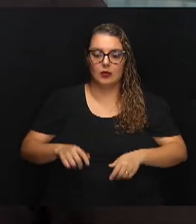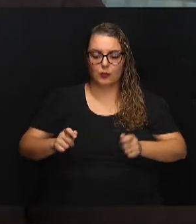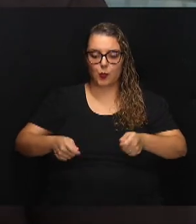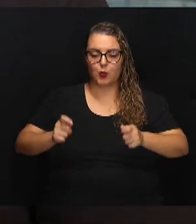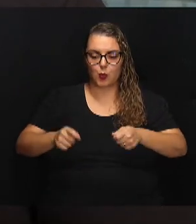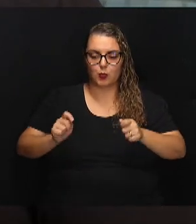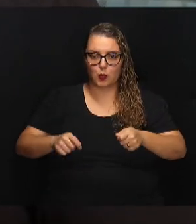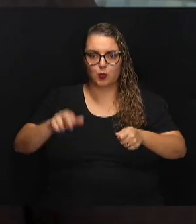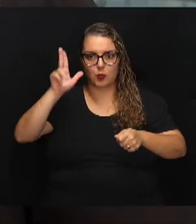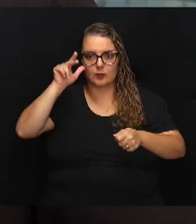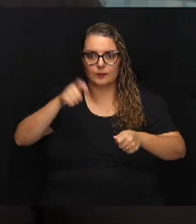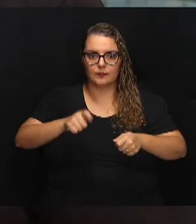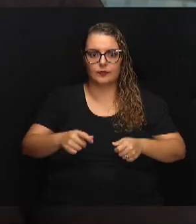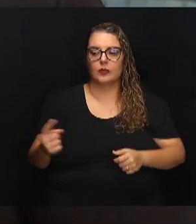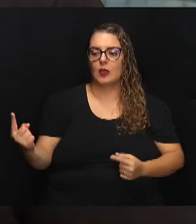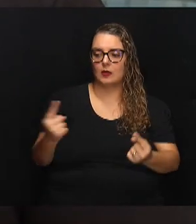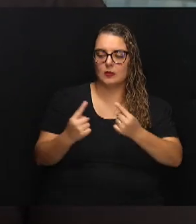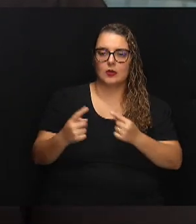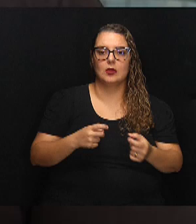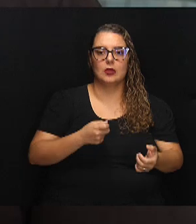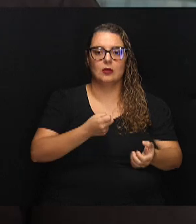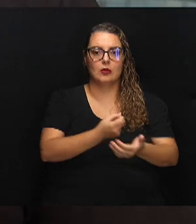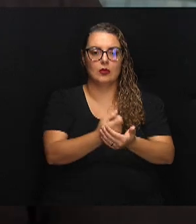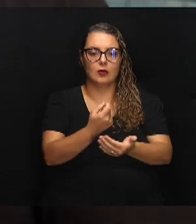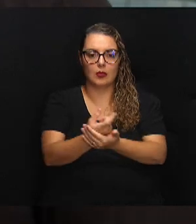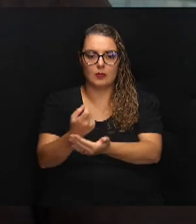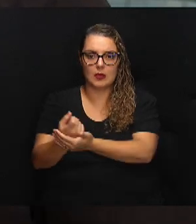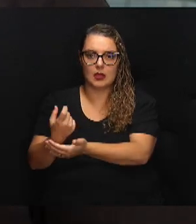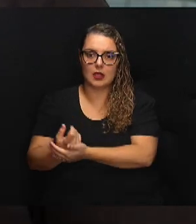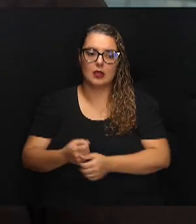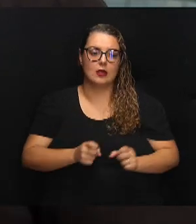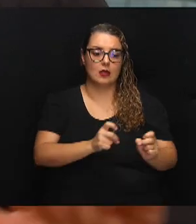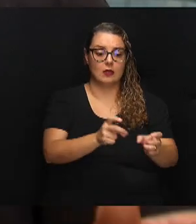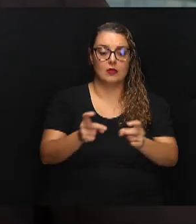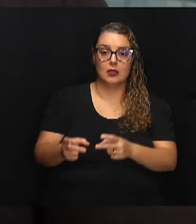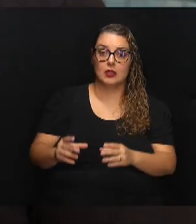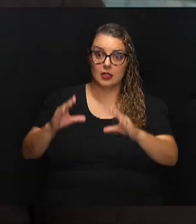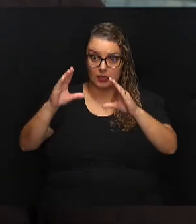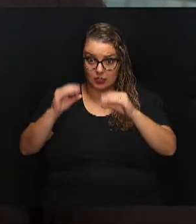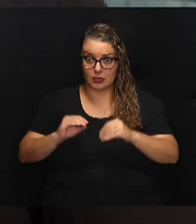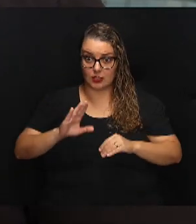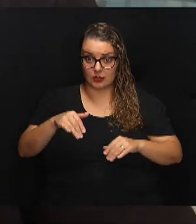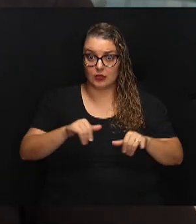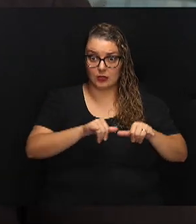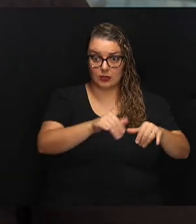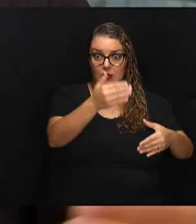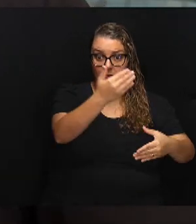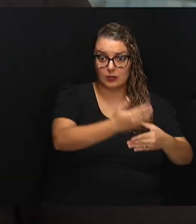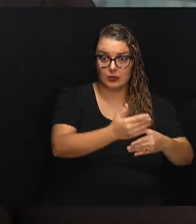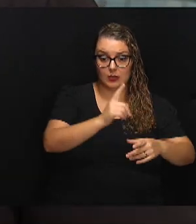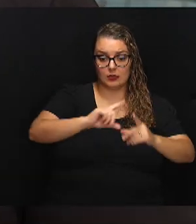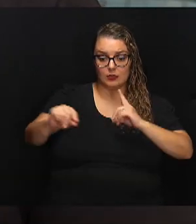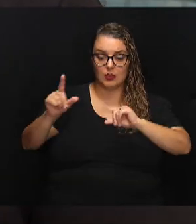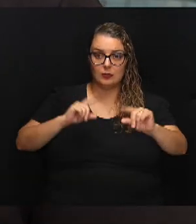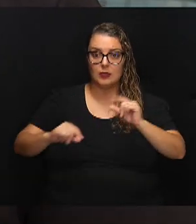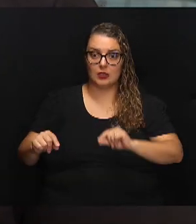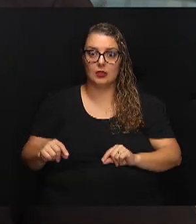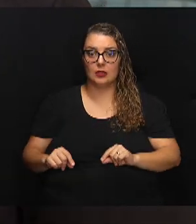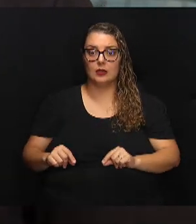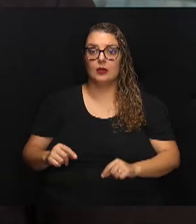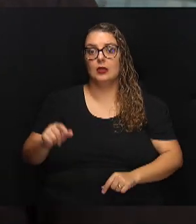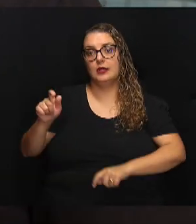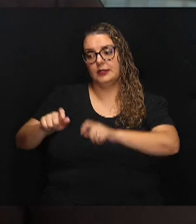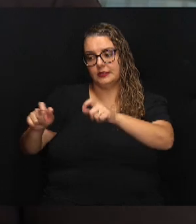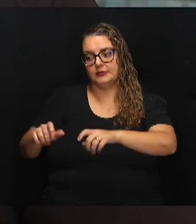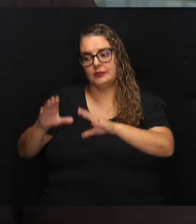vinham comprar, pessoas que vinham vender no mercado, e à noite, quando o mercado fechava, as pessoas iam embora, então esse pessoal da noite chegava